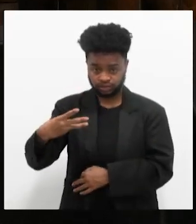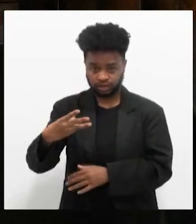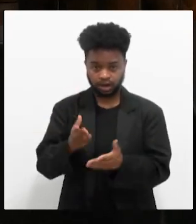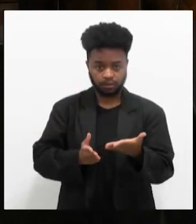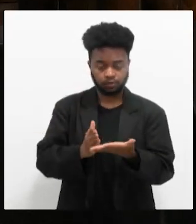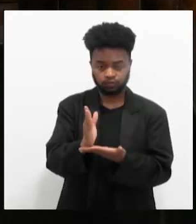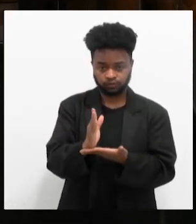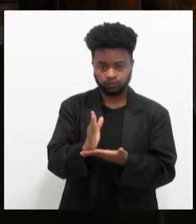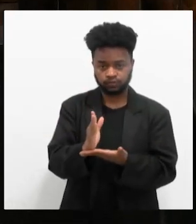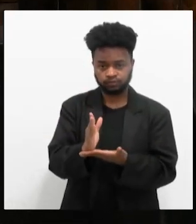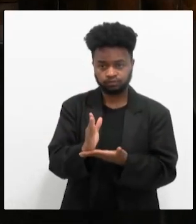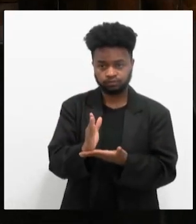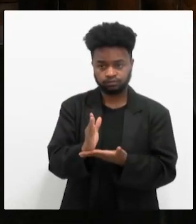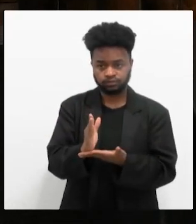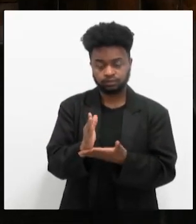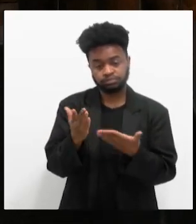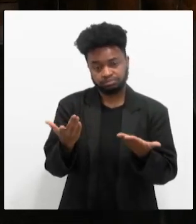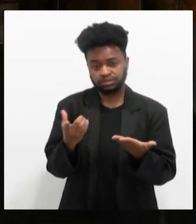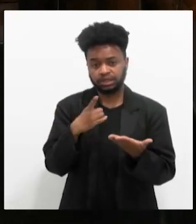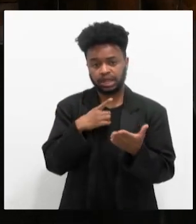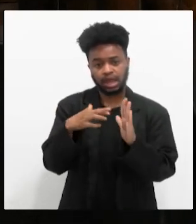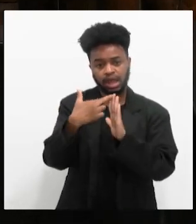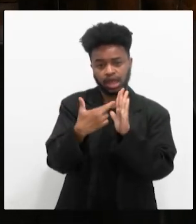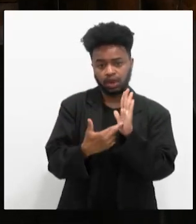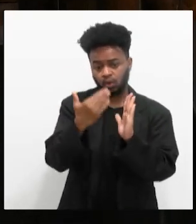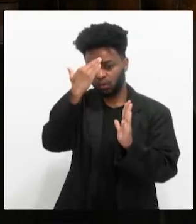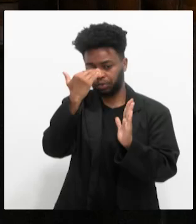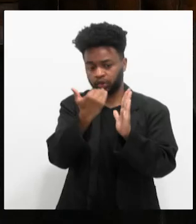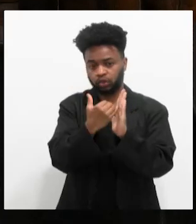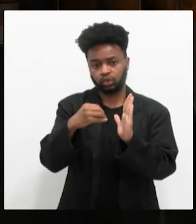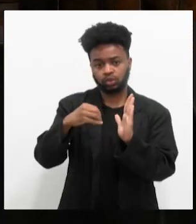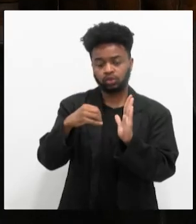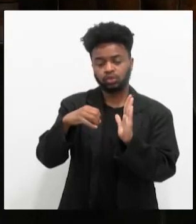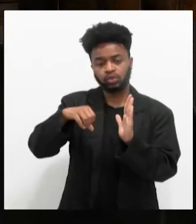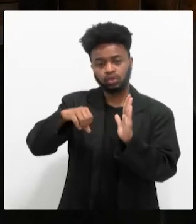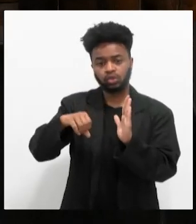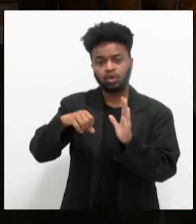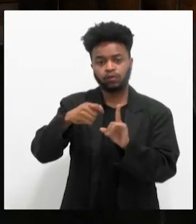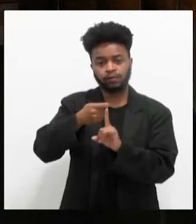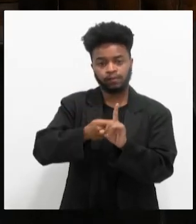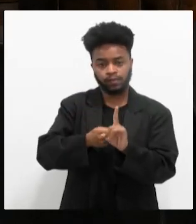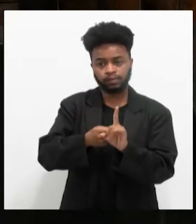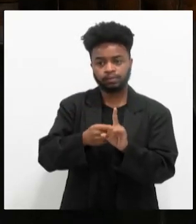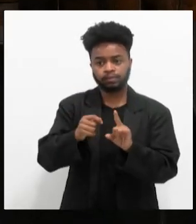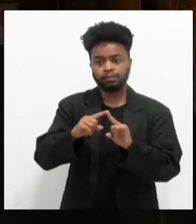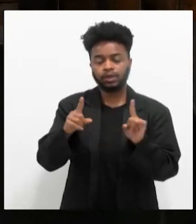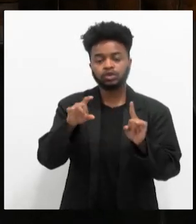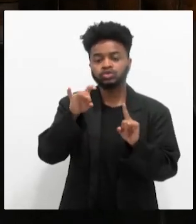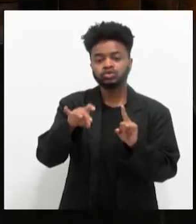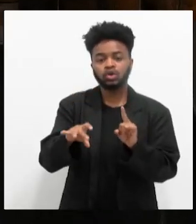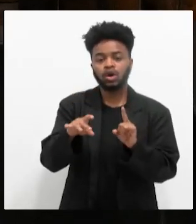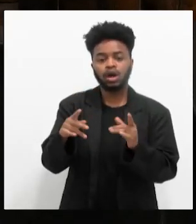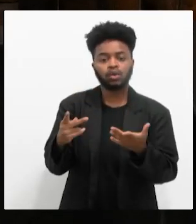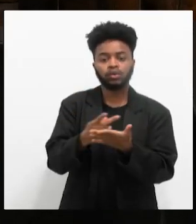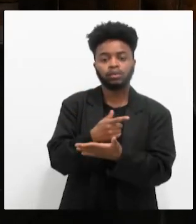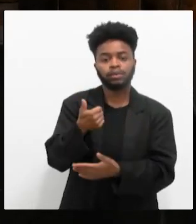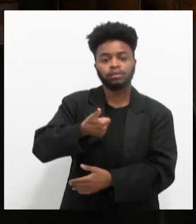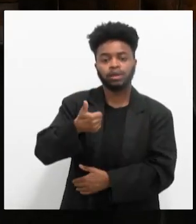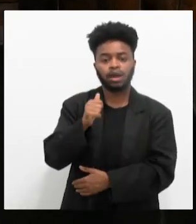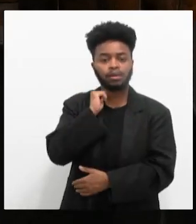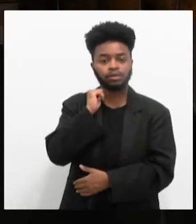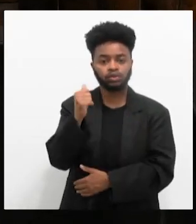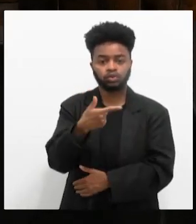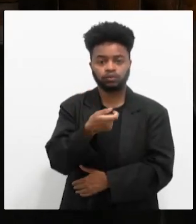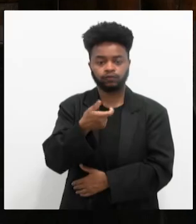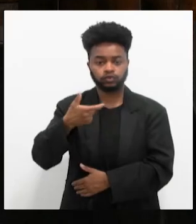sancionado, valeu o princípio nonagesimal e só entrou em vigor em 1º de abril de